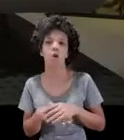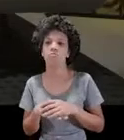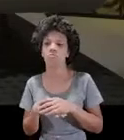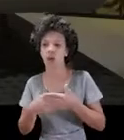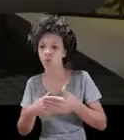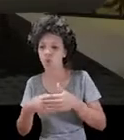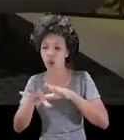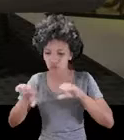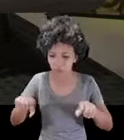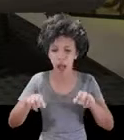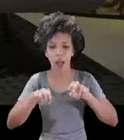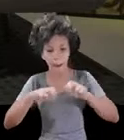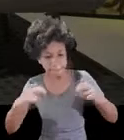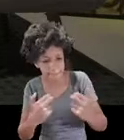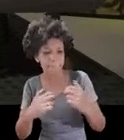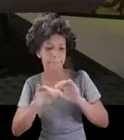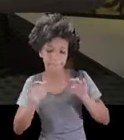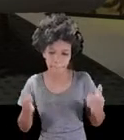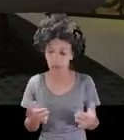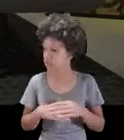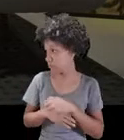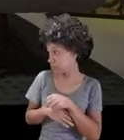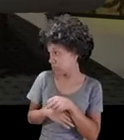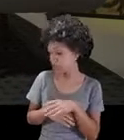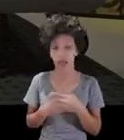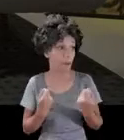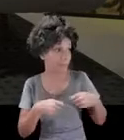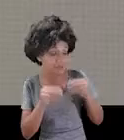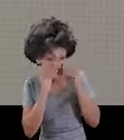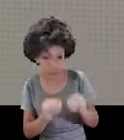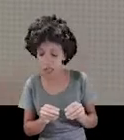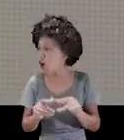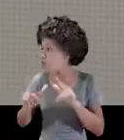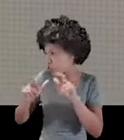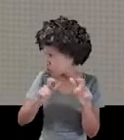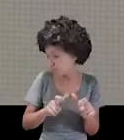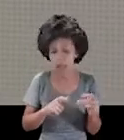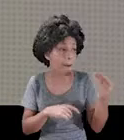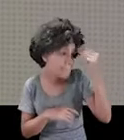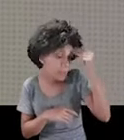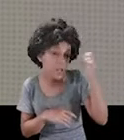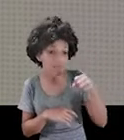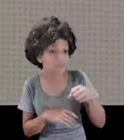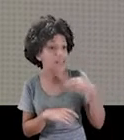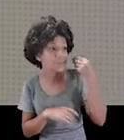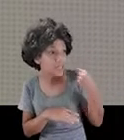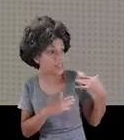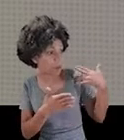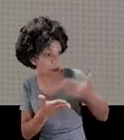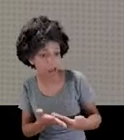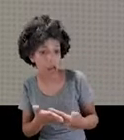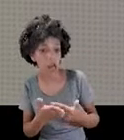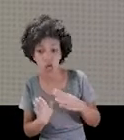move se você tem que largar para trás que seja sim fotografias memórias tudo